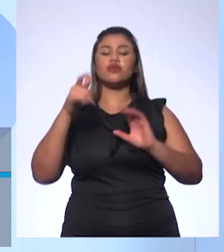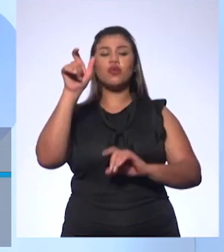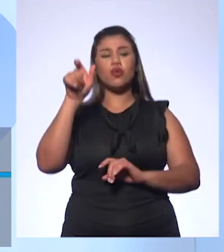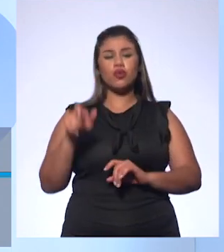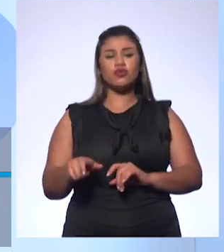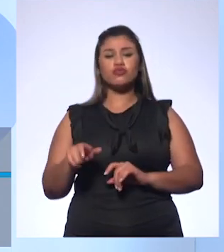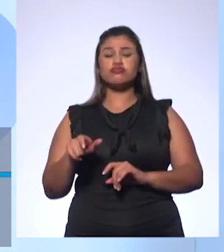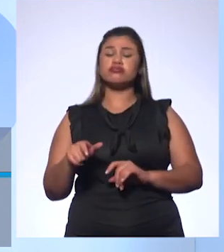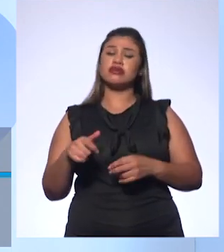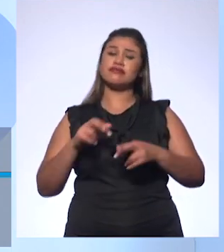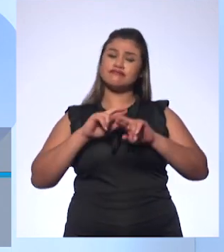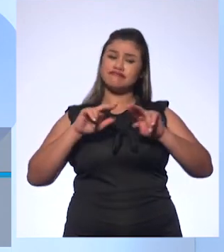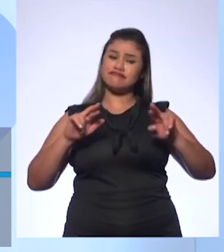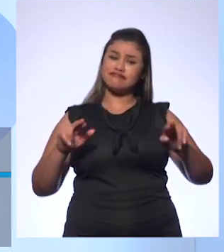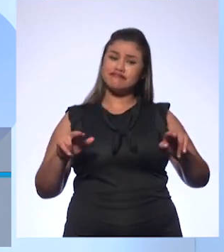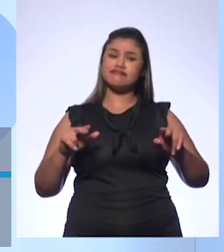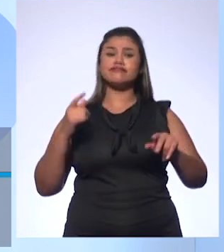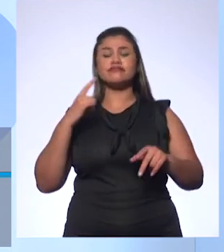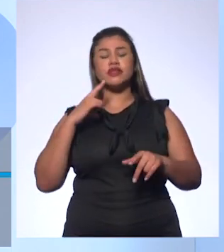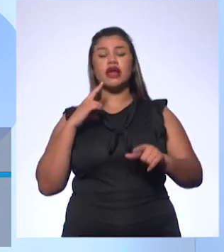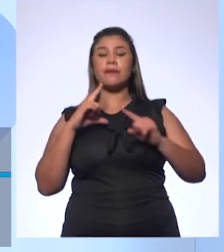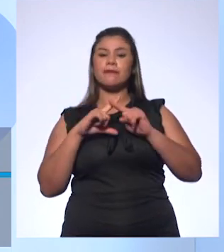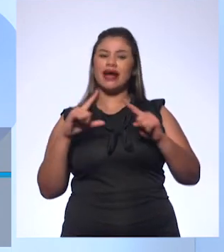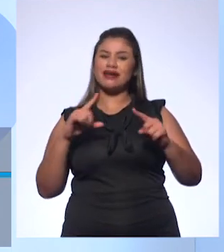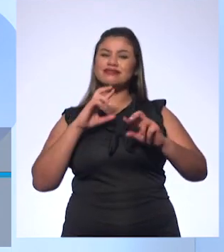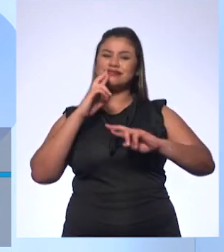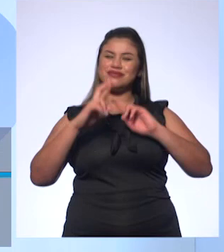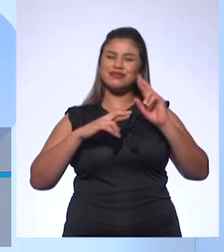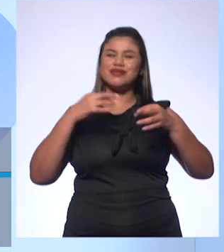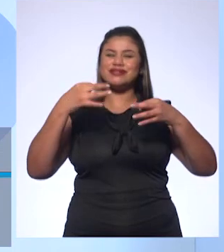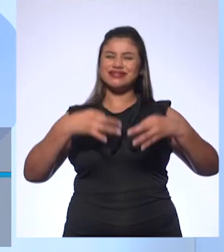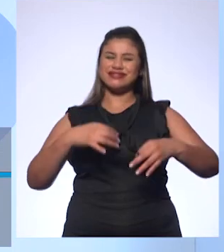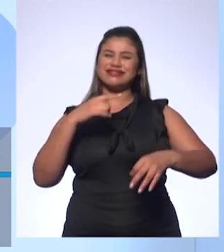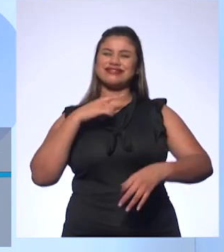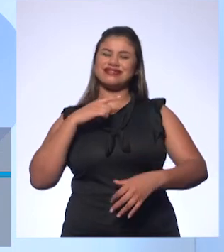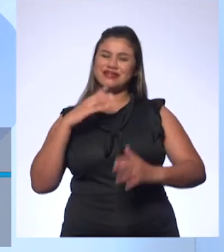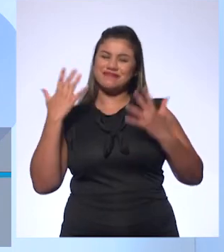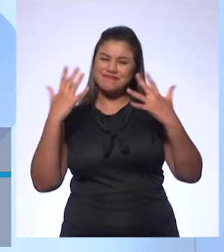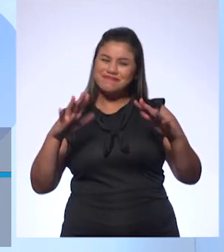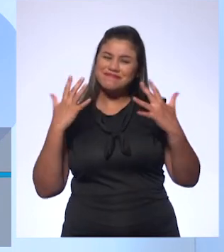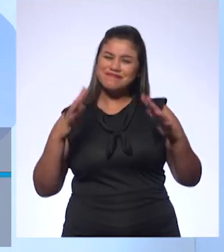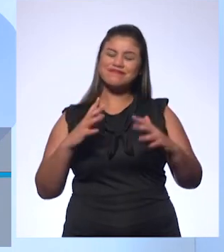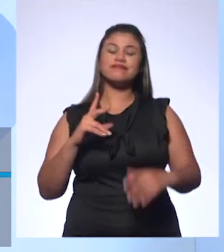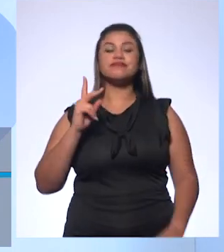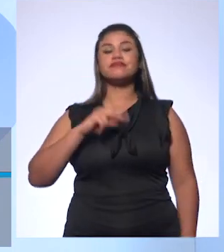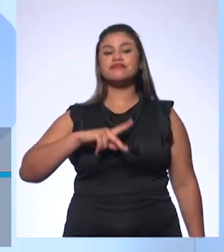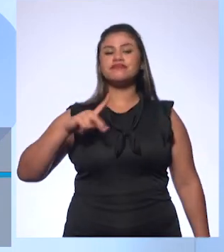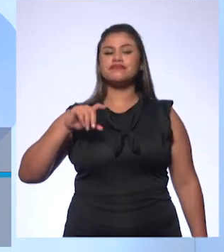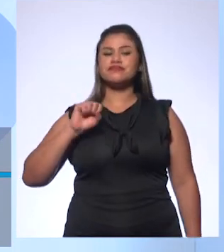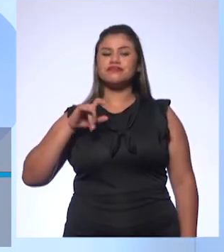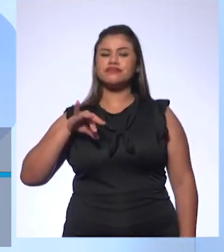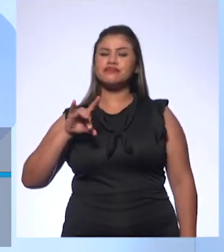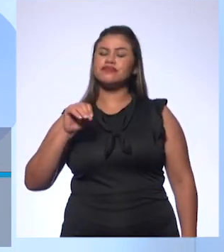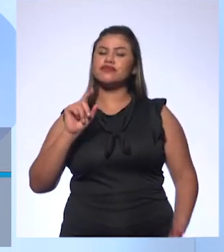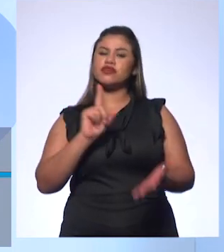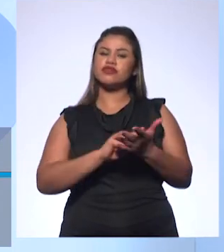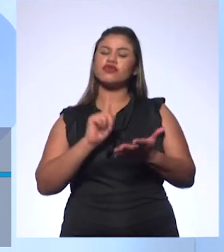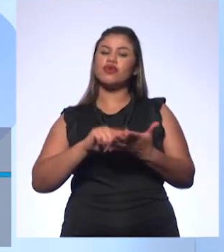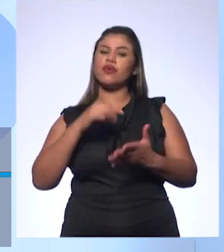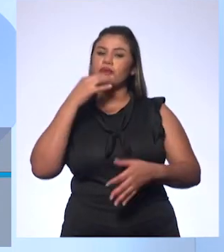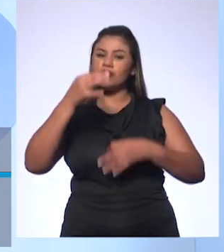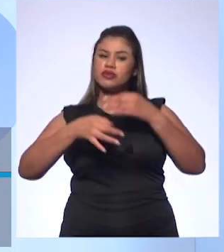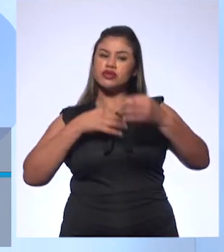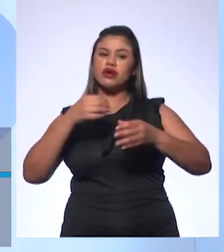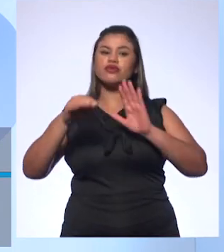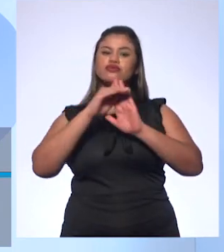mas você está de parabéns pela participação e por ter acertado também. A professora Sandra colocou artigo de opinião, editorial,